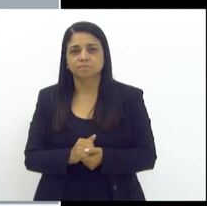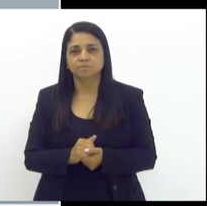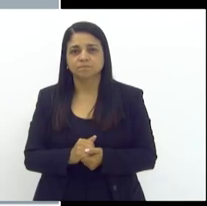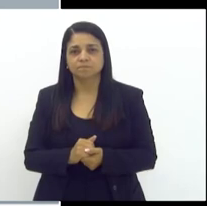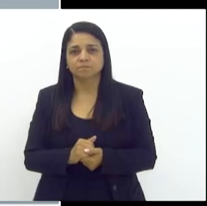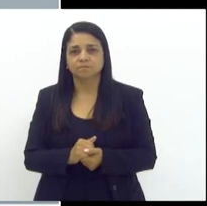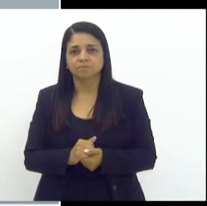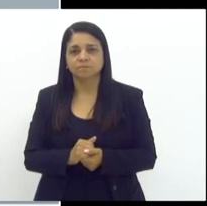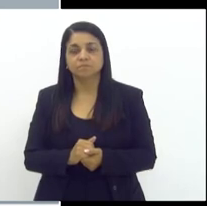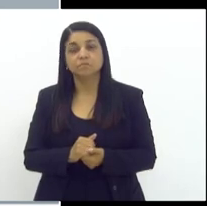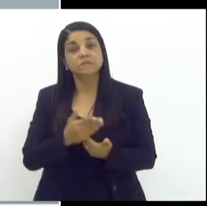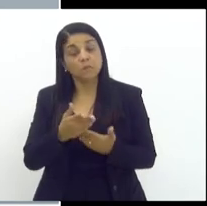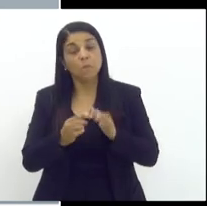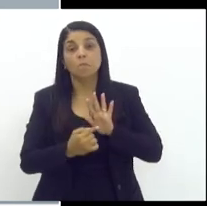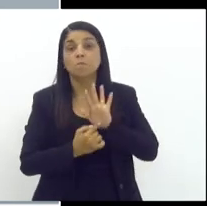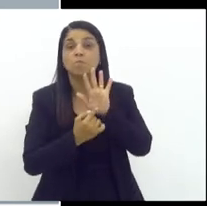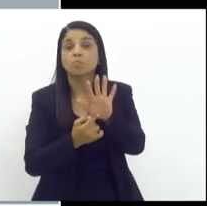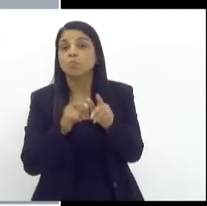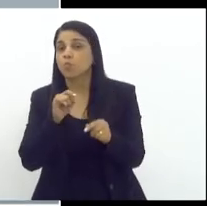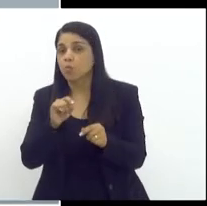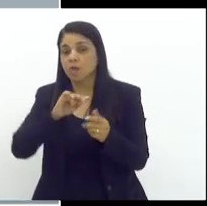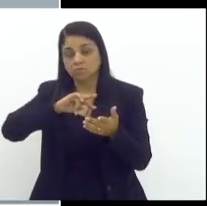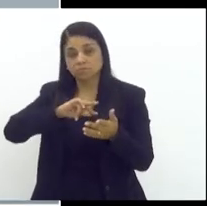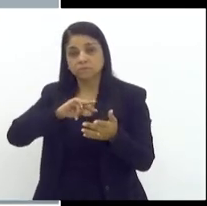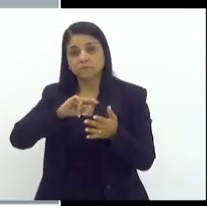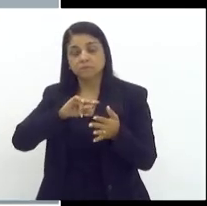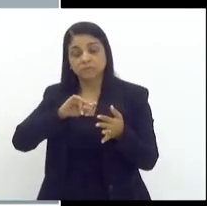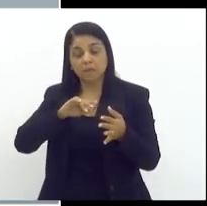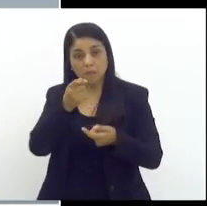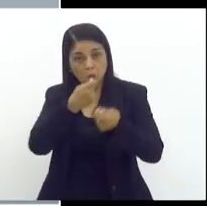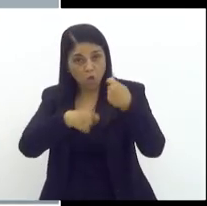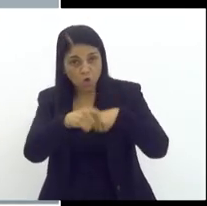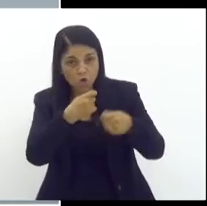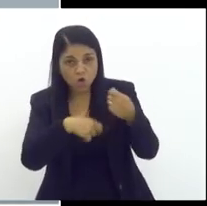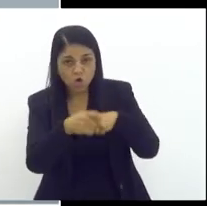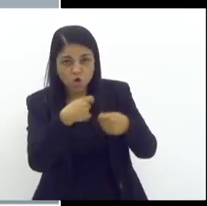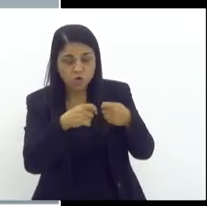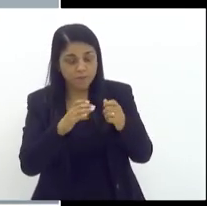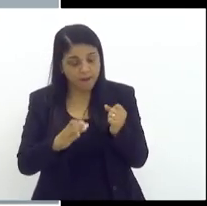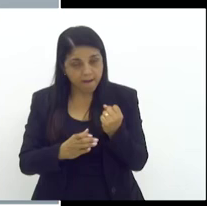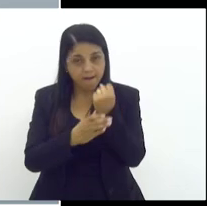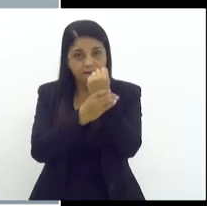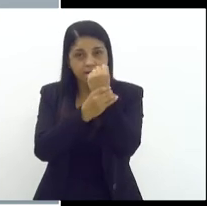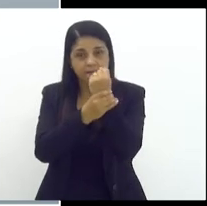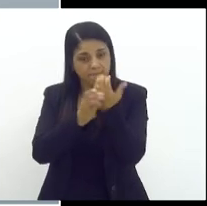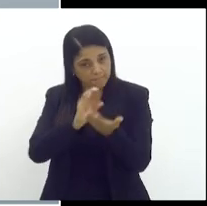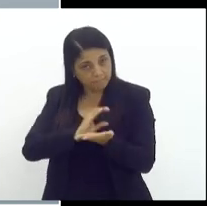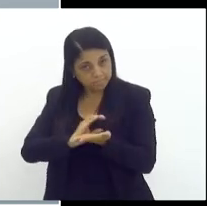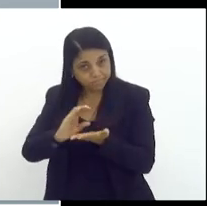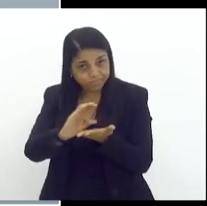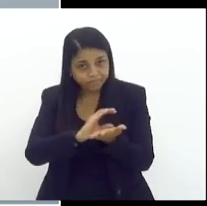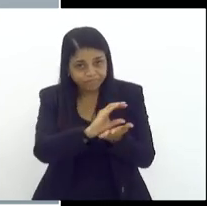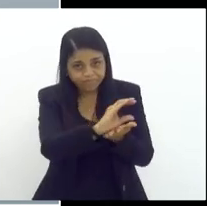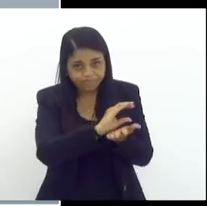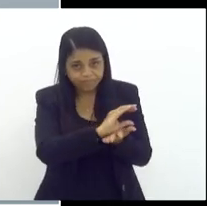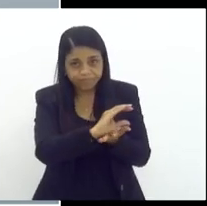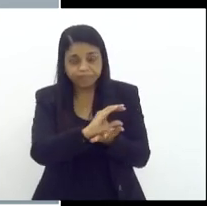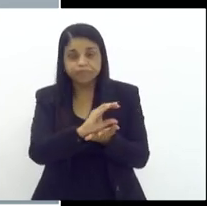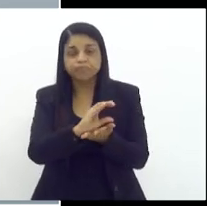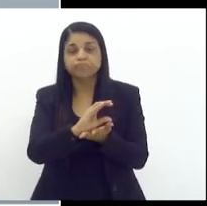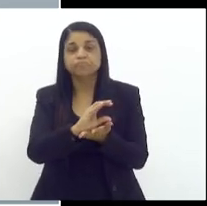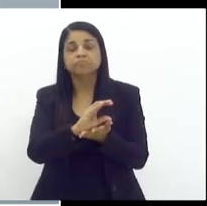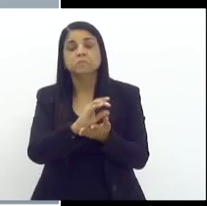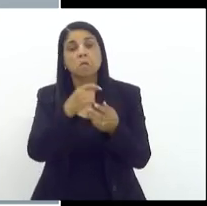e Isso demonstra que a eficiência Econômica ao garante recursos eles sejam